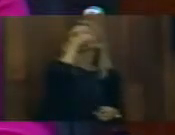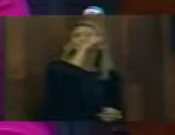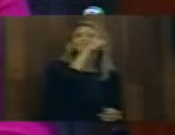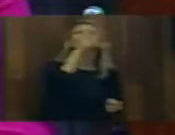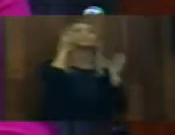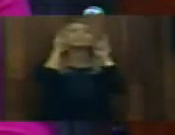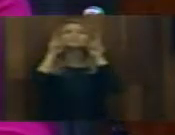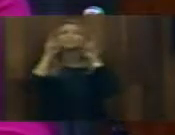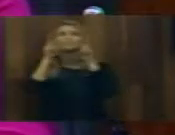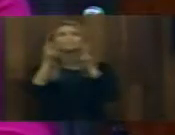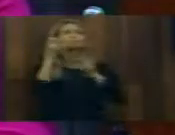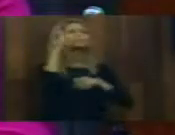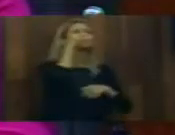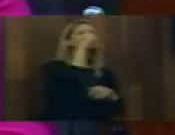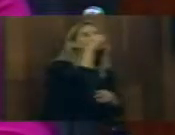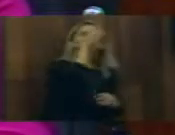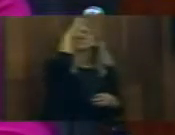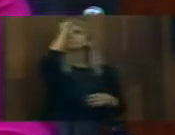atenção e